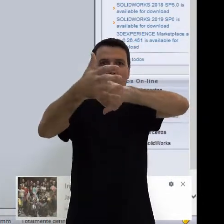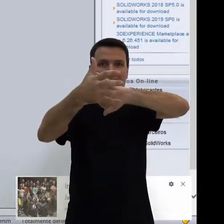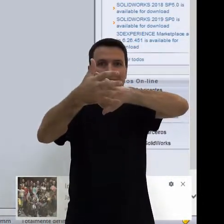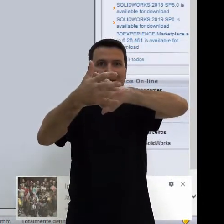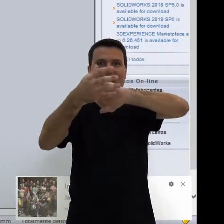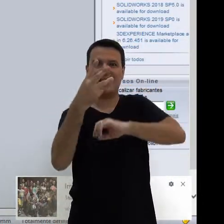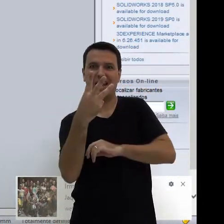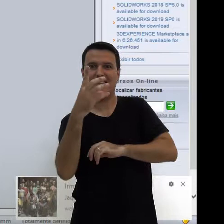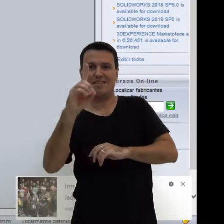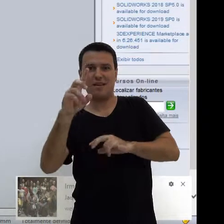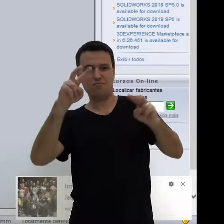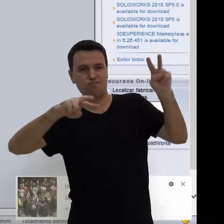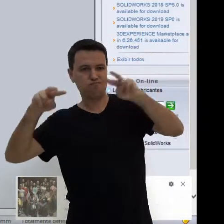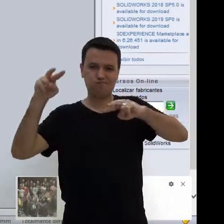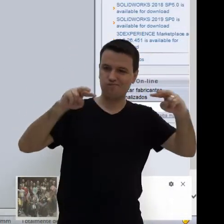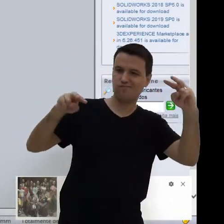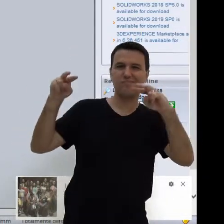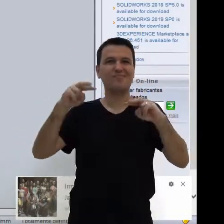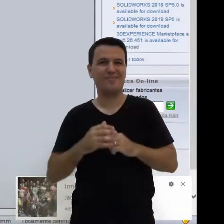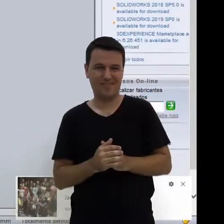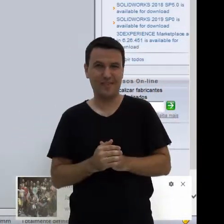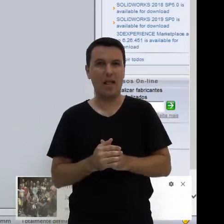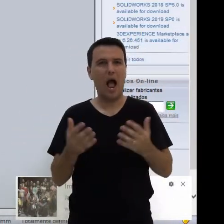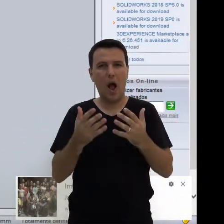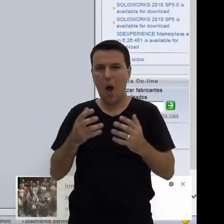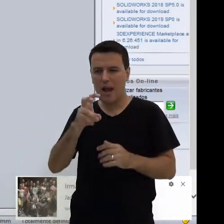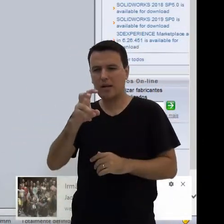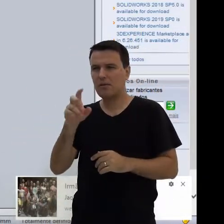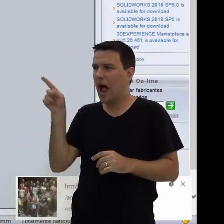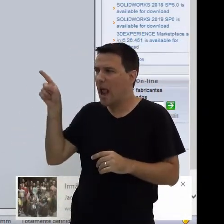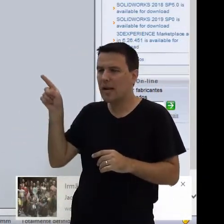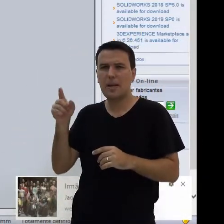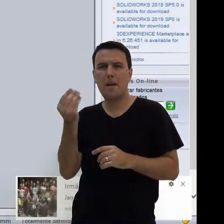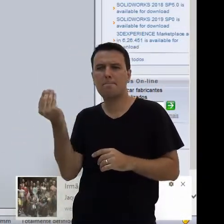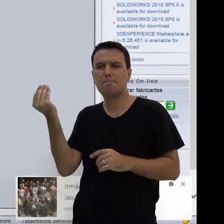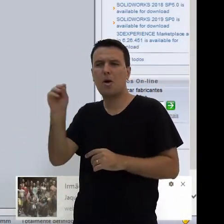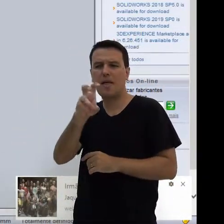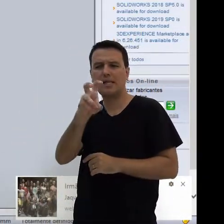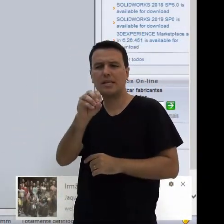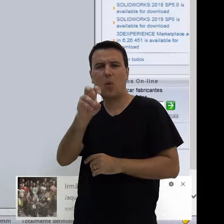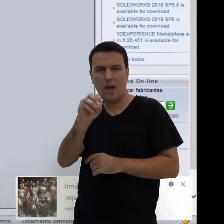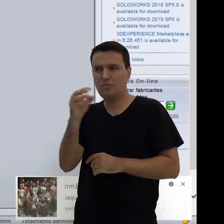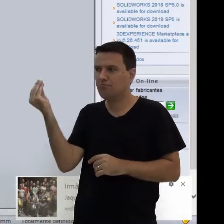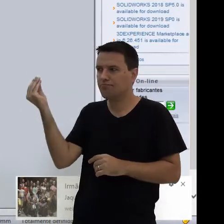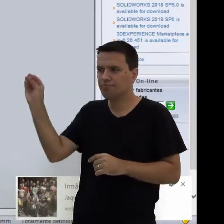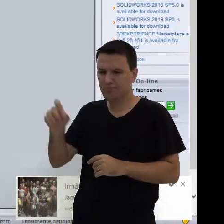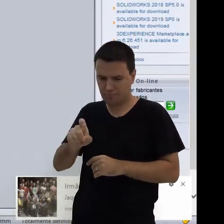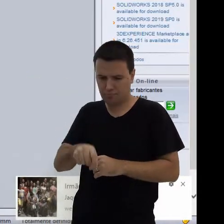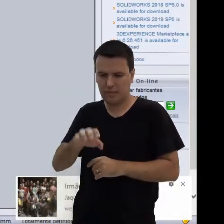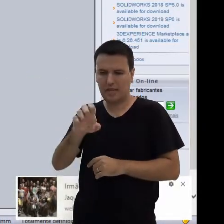ter 3 dimensões. Vamos colocar aqui o valor dessa caixinha azul que está piscando, 50, pressionar o